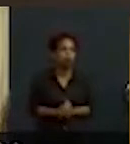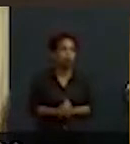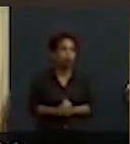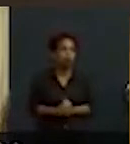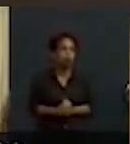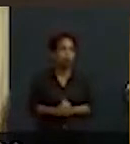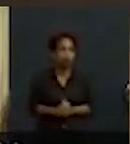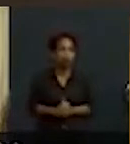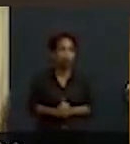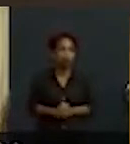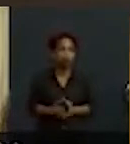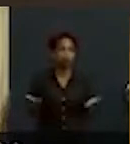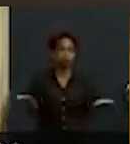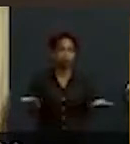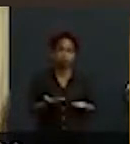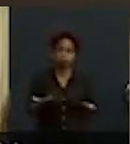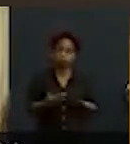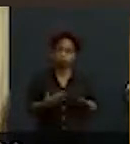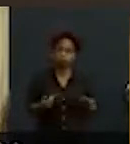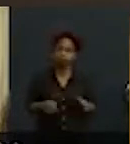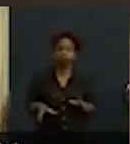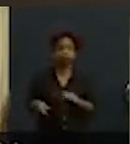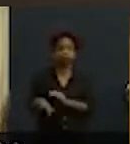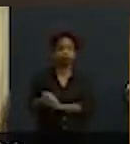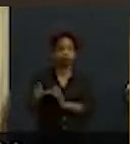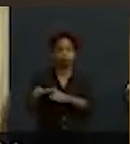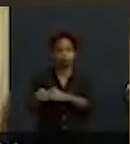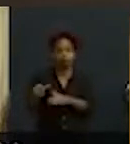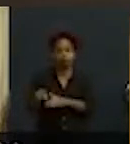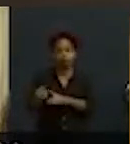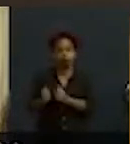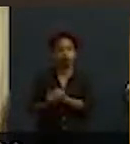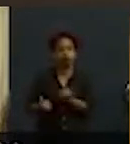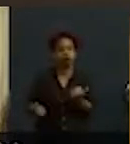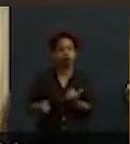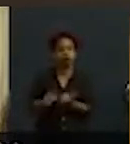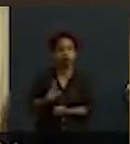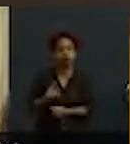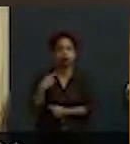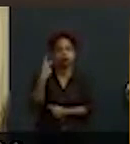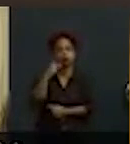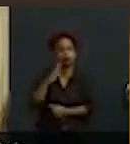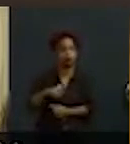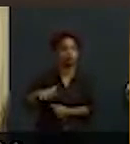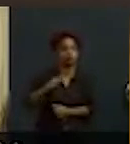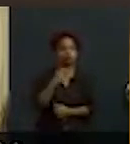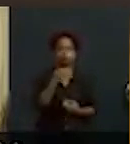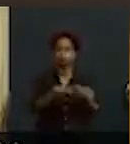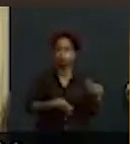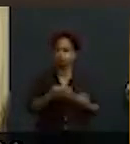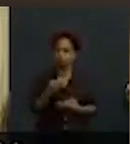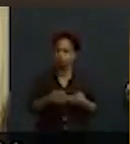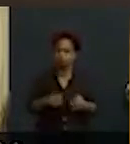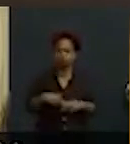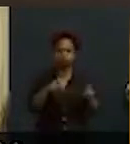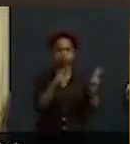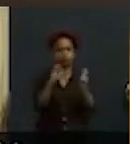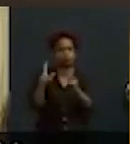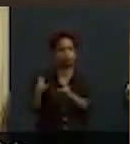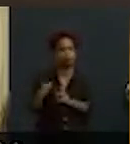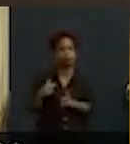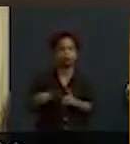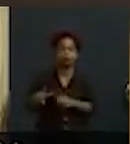Atualmente, integra a equipe da Subprocuradoria-Geral de Justiça de Assuntos Cíveis